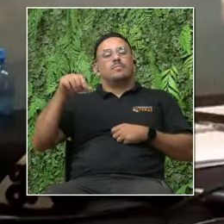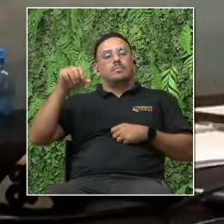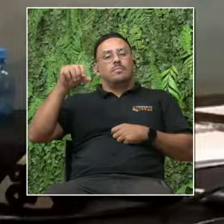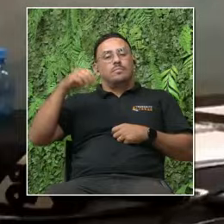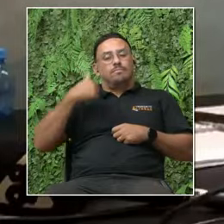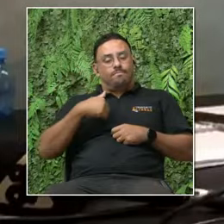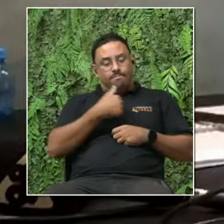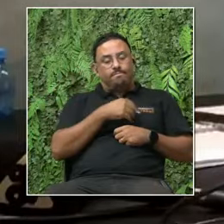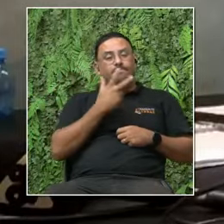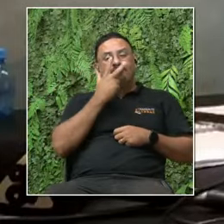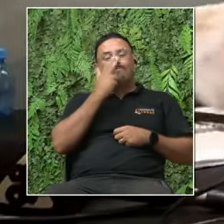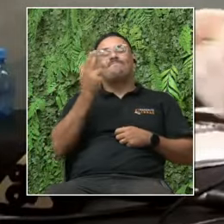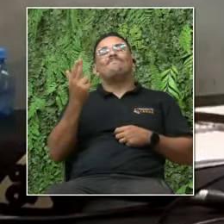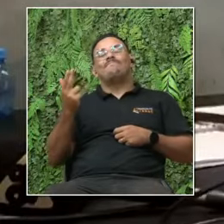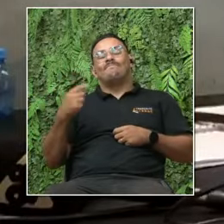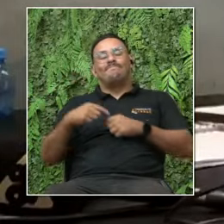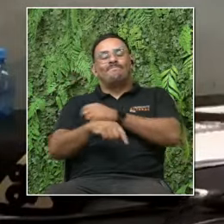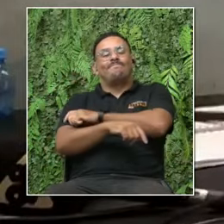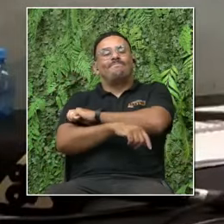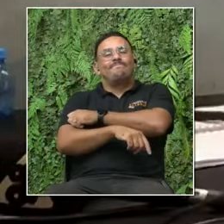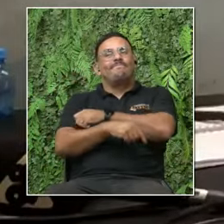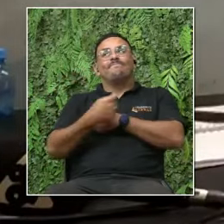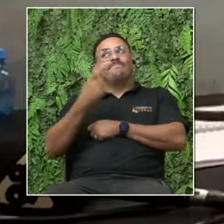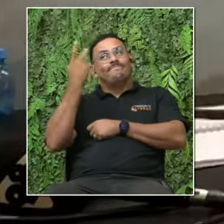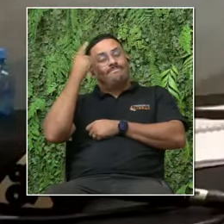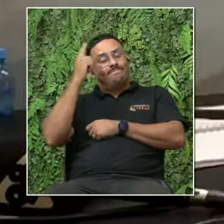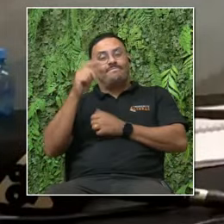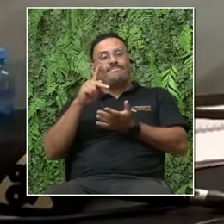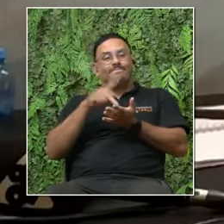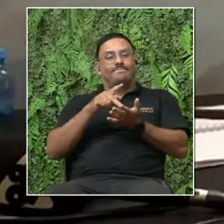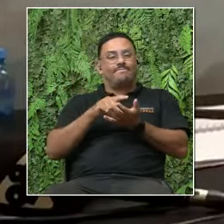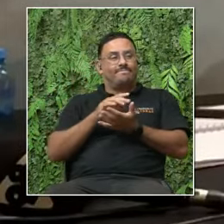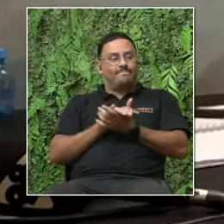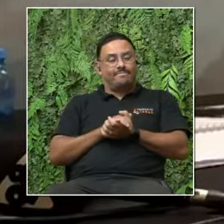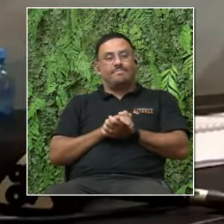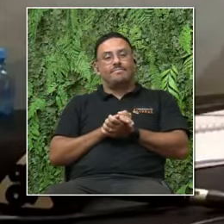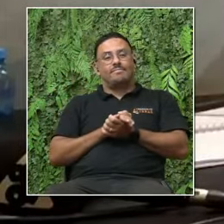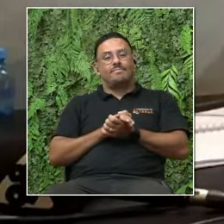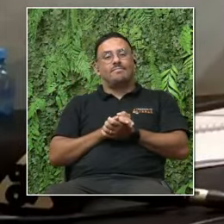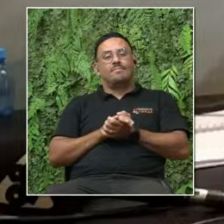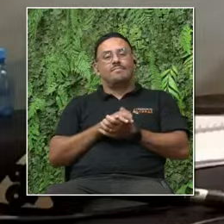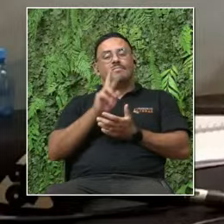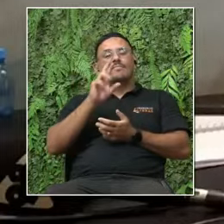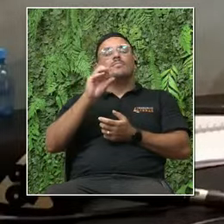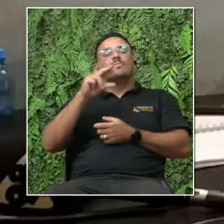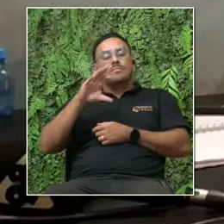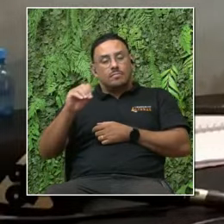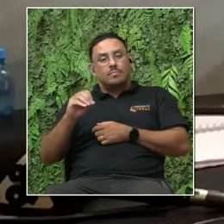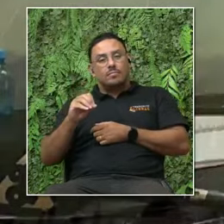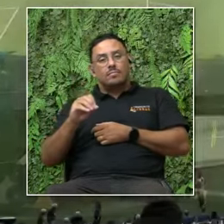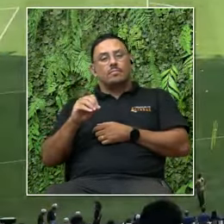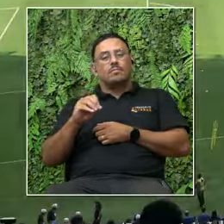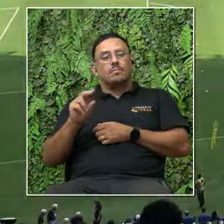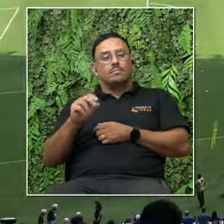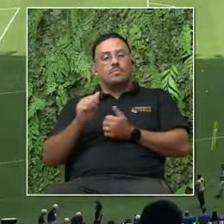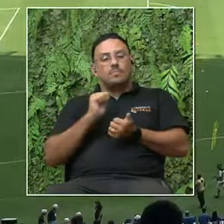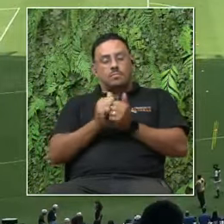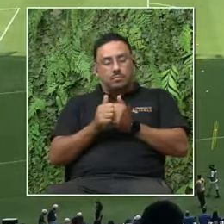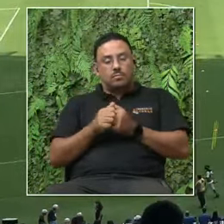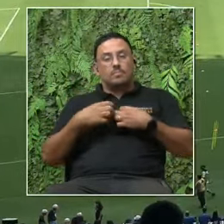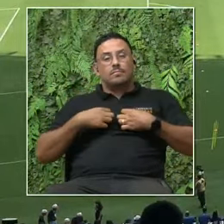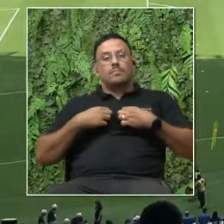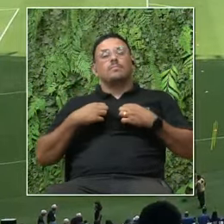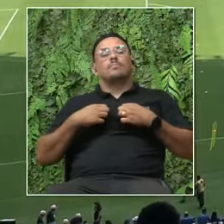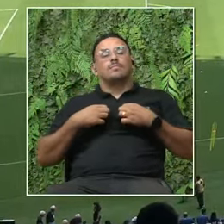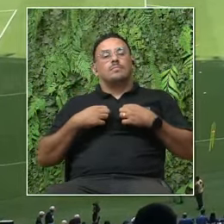mágico aquilo ali parece Me Belisca eu não sei se foi verdade até hoje não o Ronaldinho Sem dúvida foi o maior jogador que vestiu a camisa do Atlético na